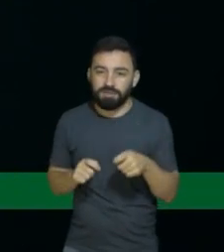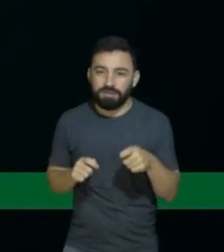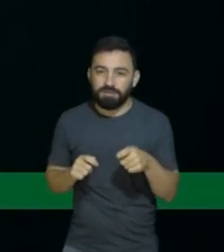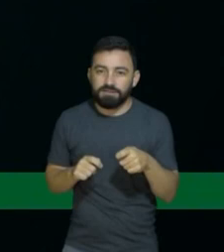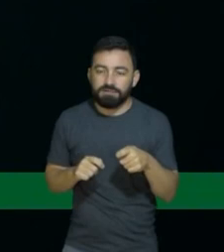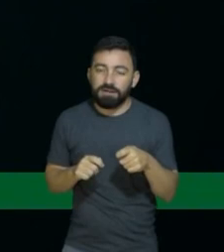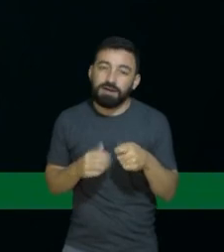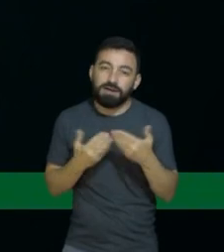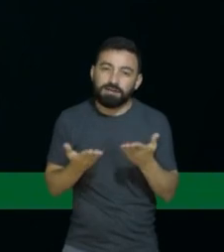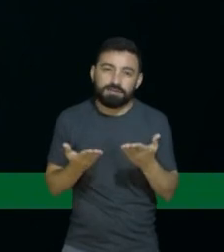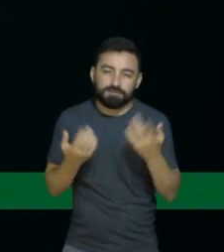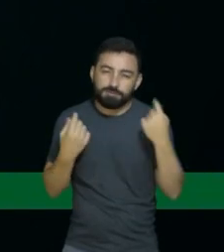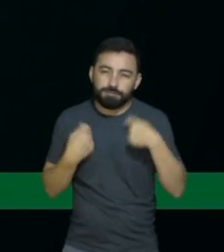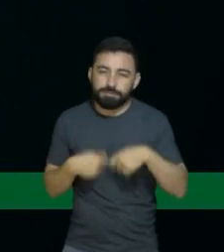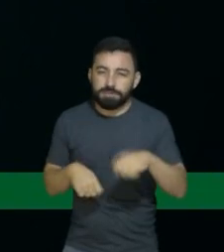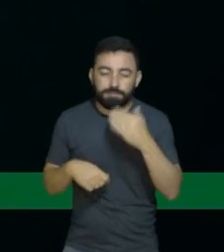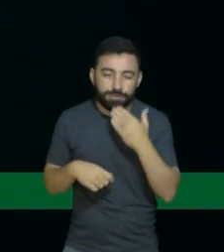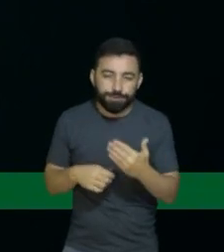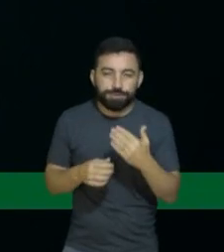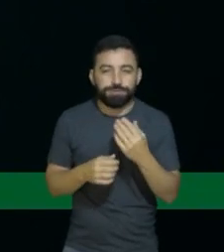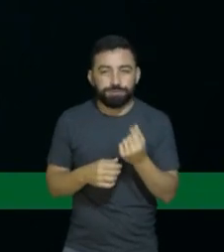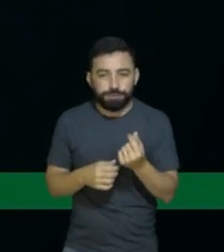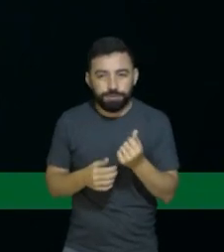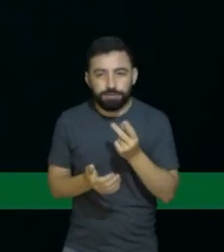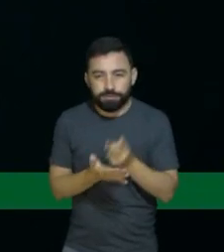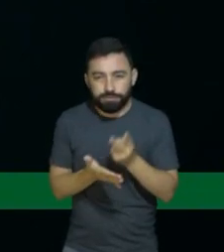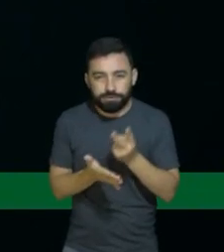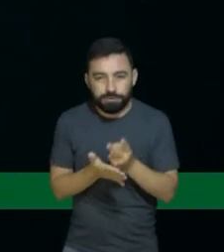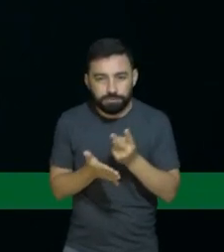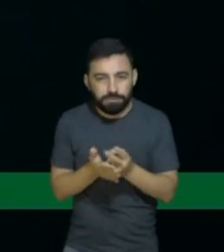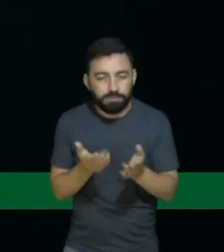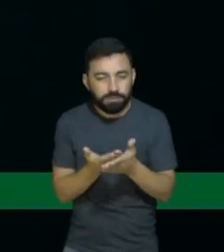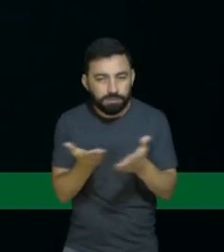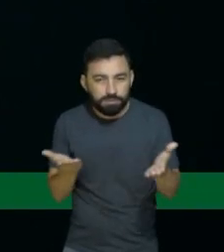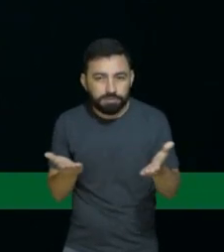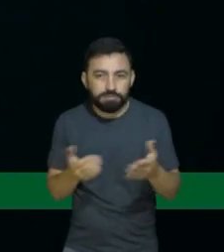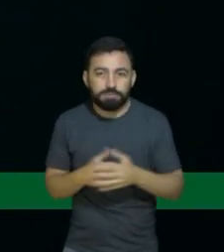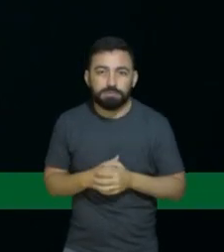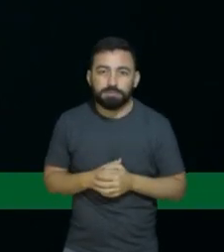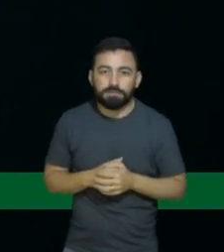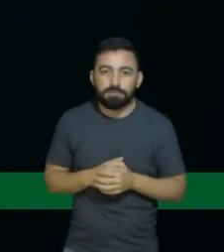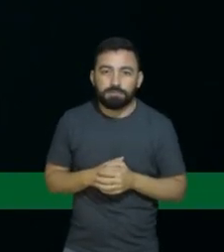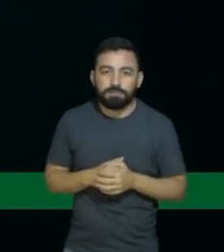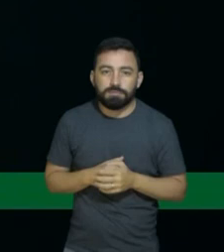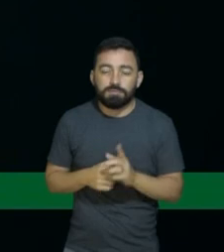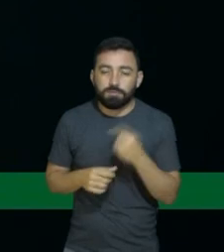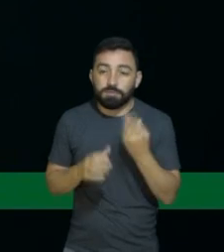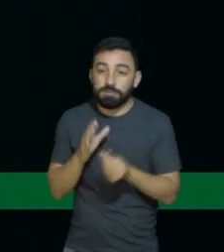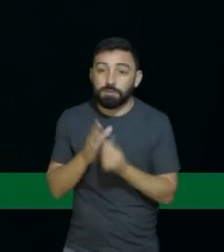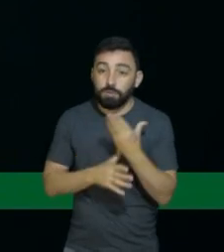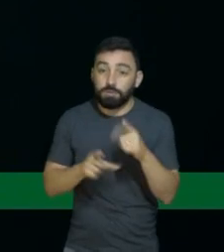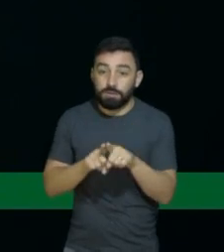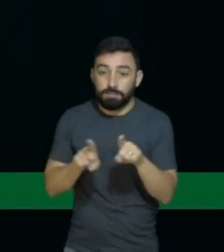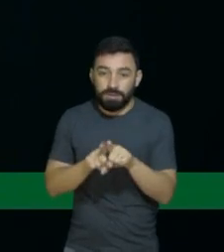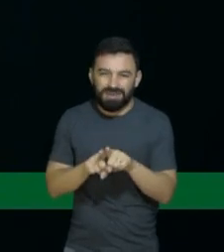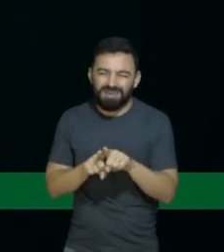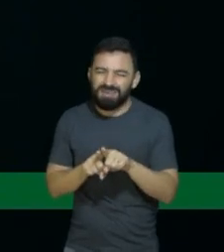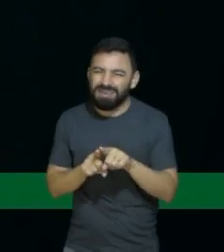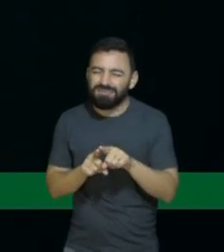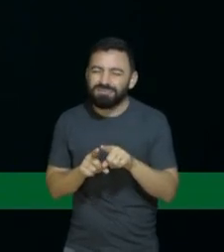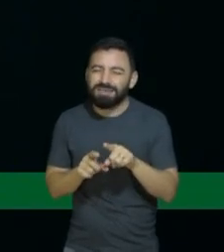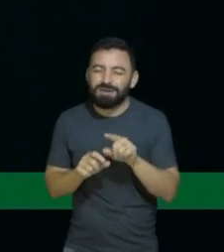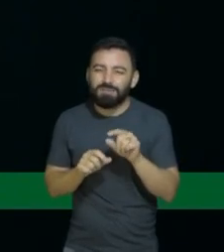precisar pedir o tempo todo pros nossos Associados né a gente criou também em Ibirama tinha um problema muito